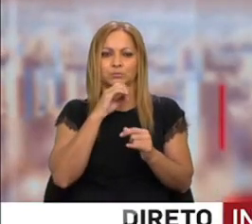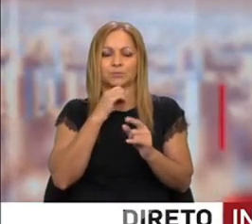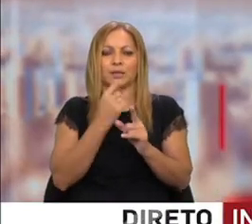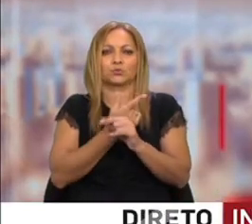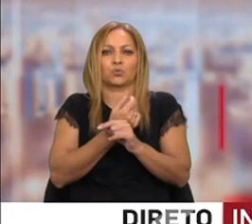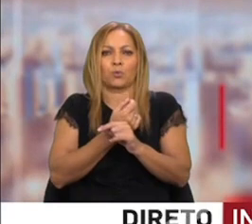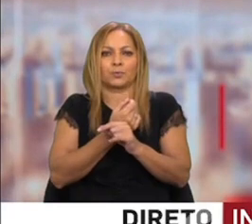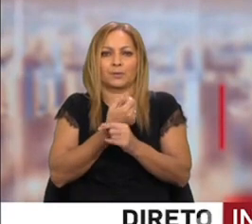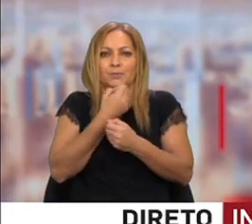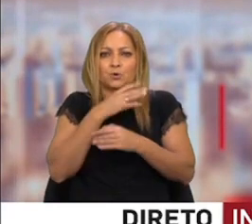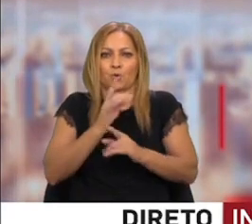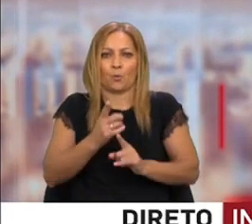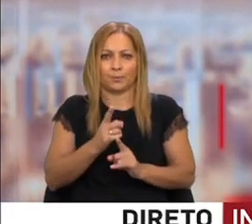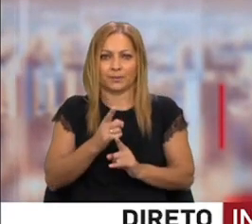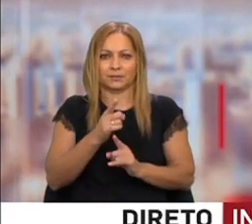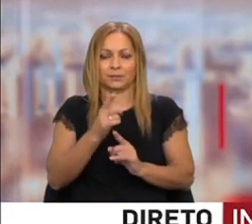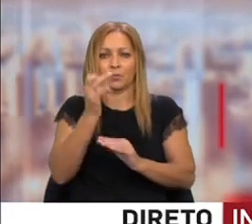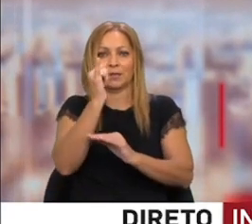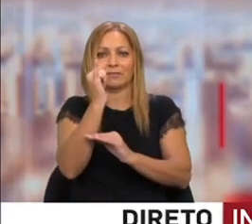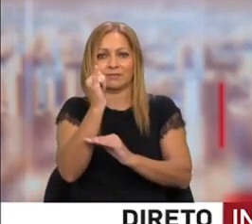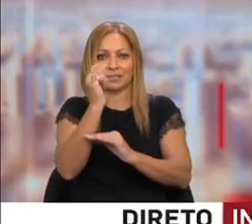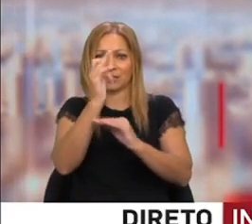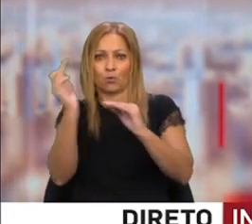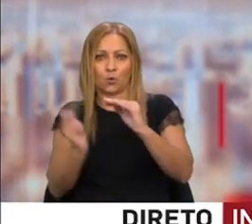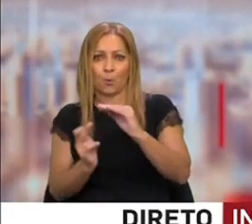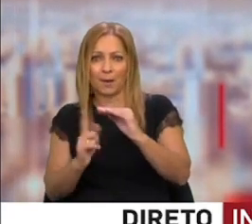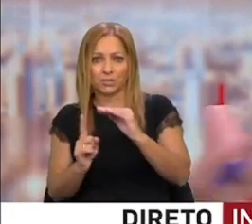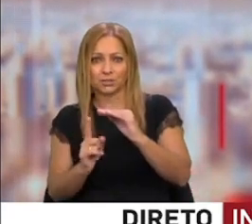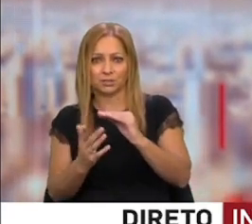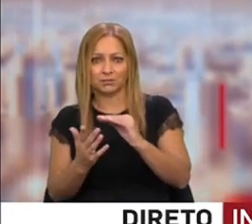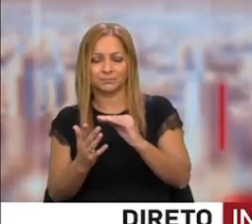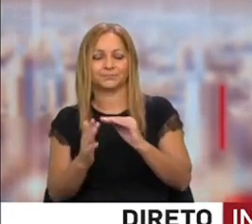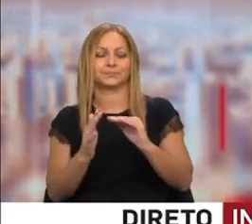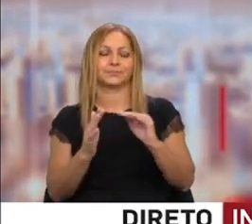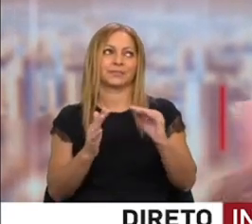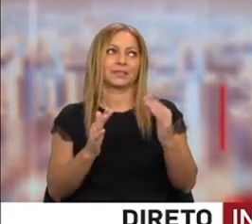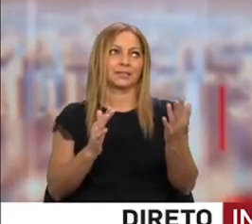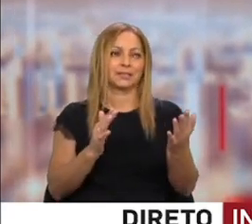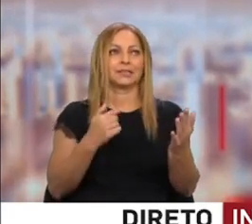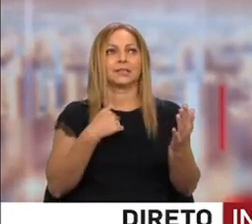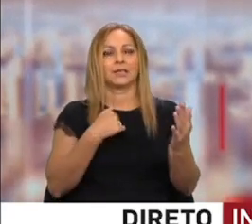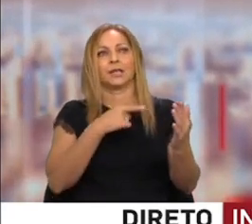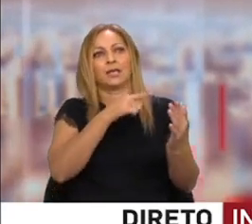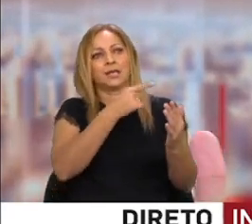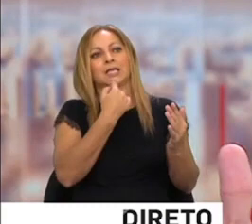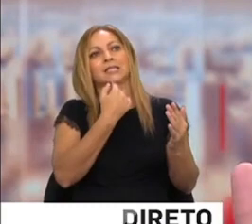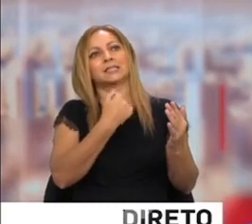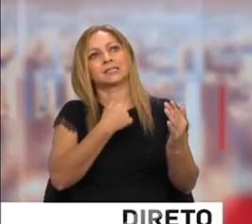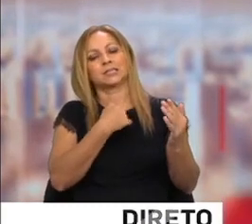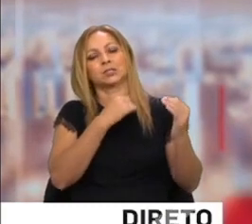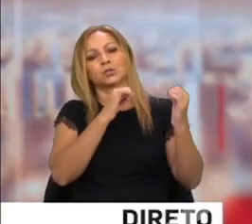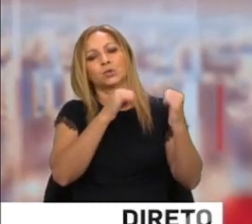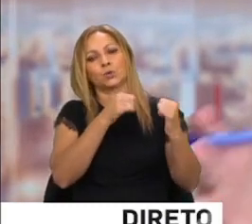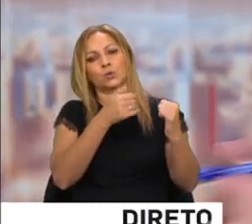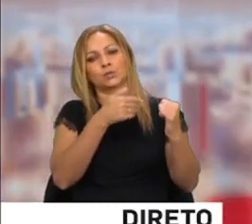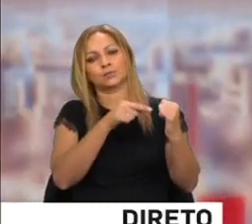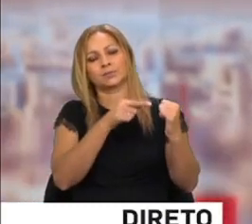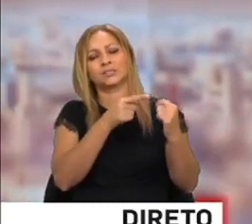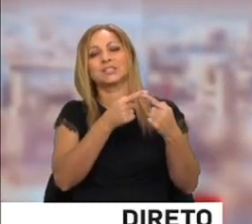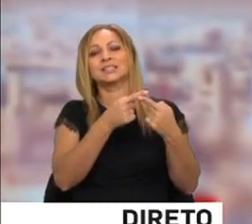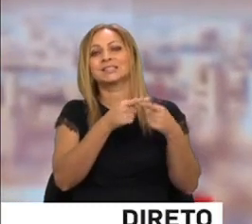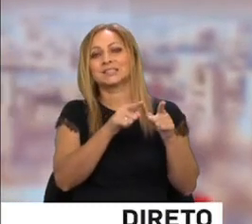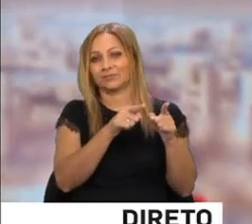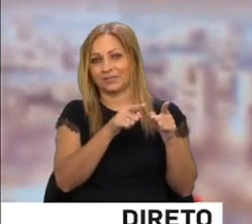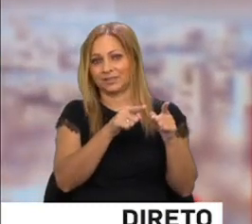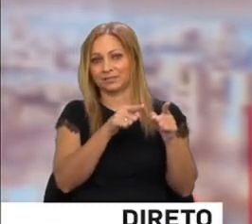então inflação também não vai descer Isso é um excelente ponto aliás eu concordo ou melhor eu concordo com essa afirmação mas pelas razões diferentes se calhar